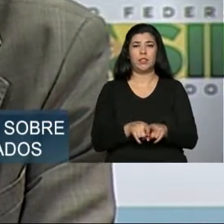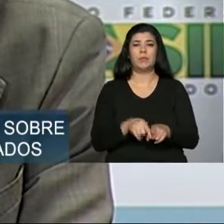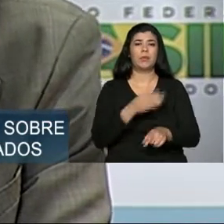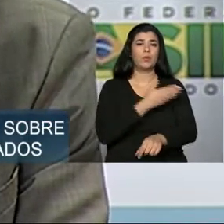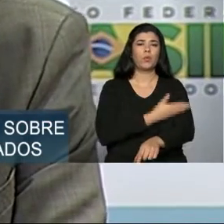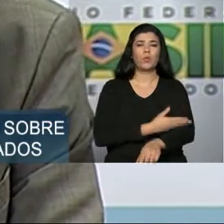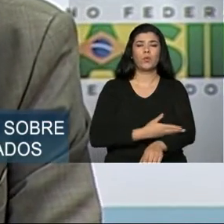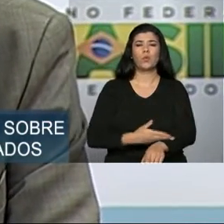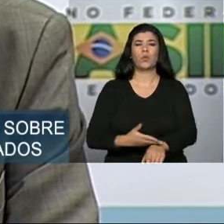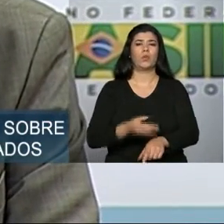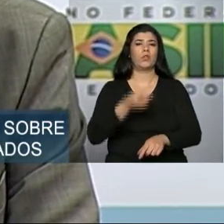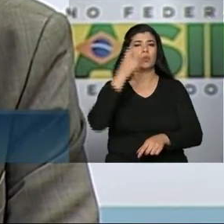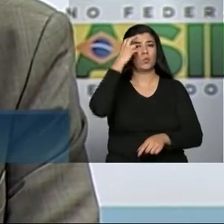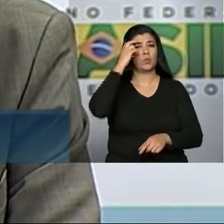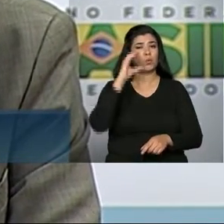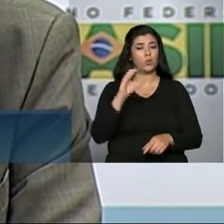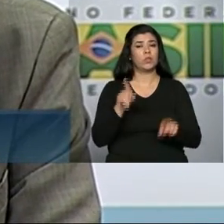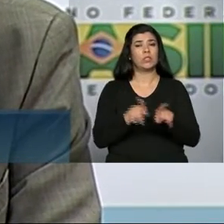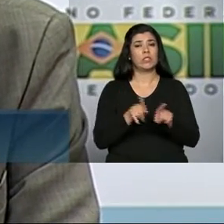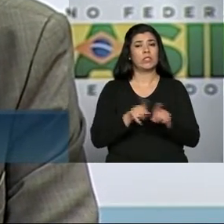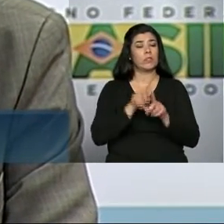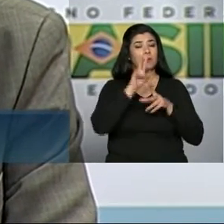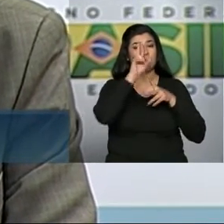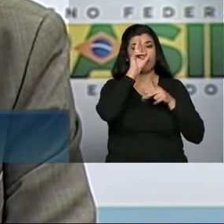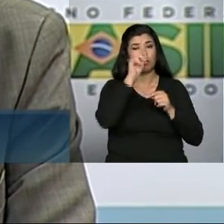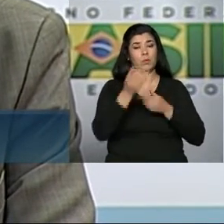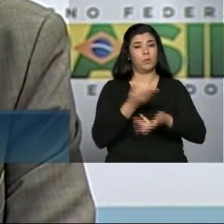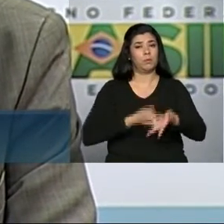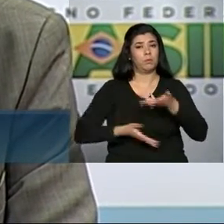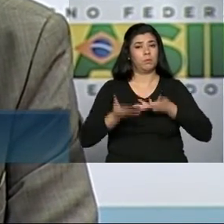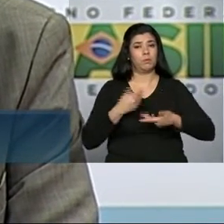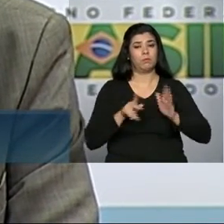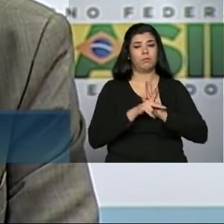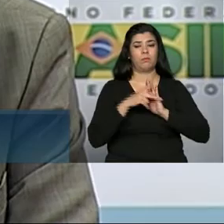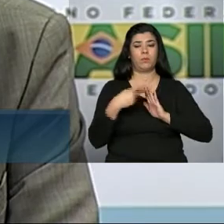com a nossa cultura, né, que é fortemente